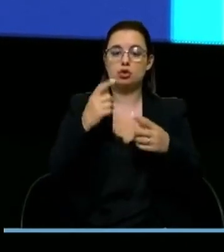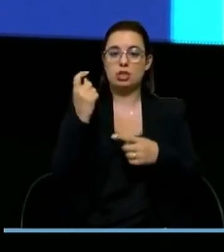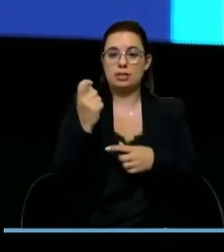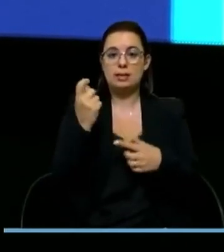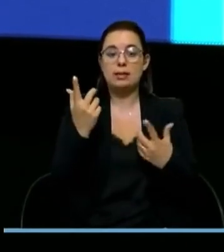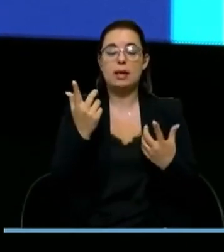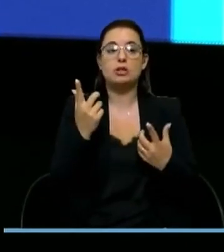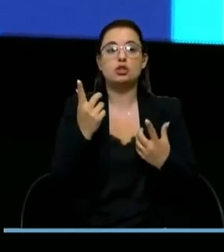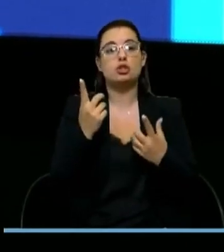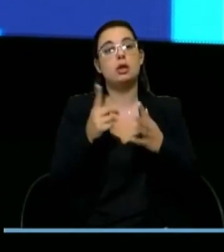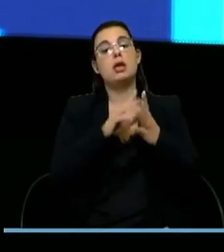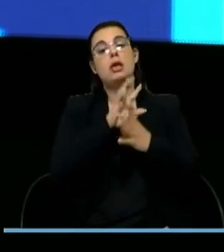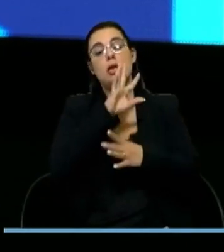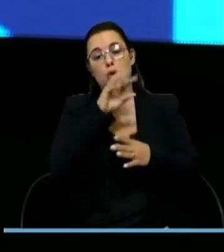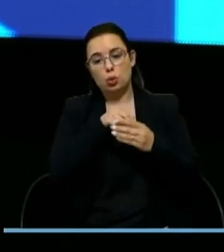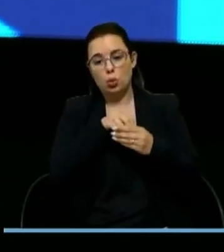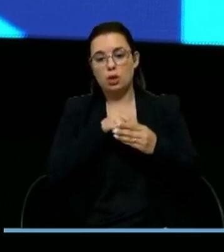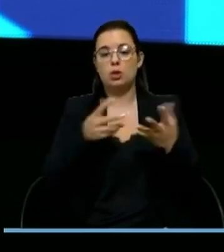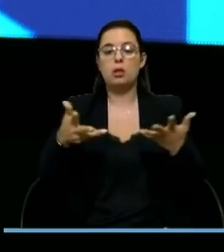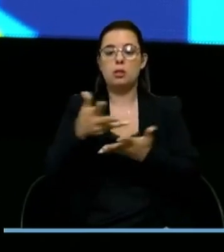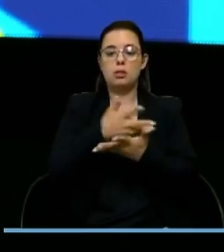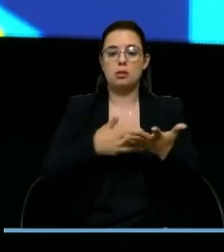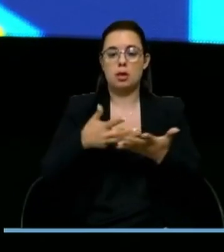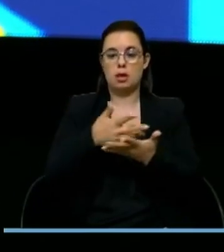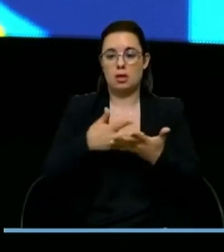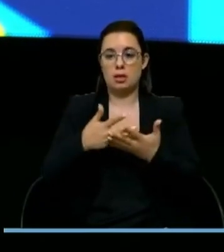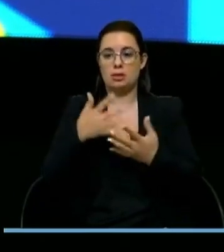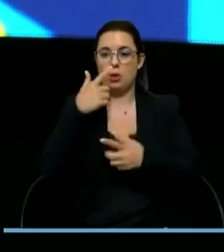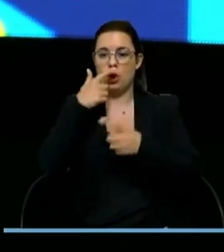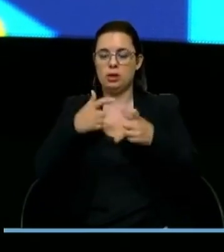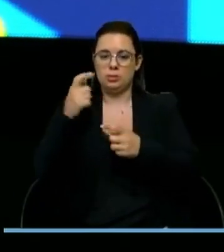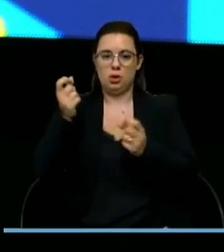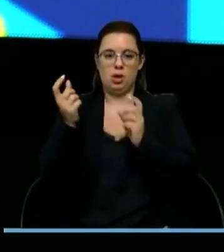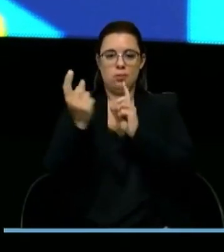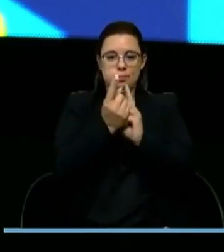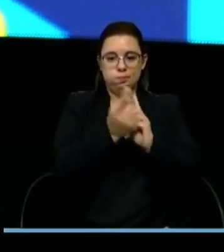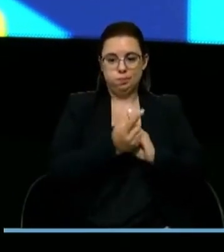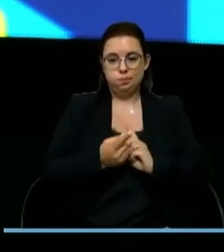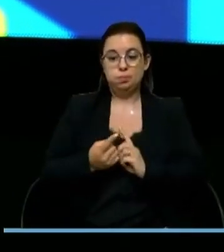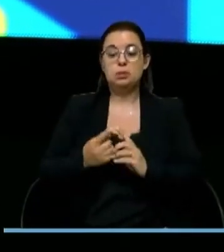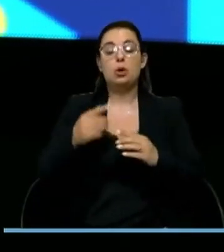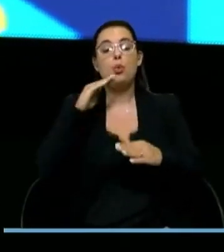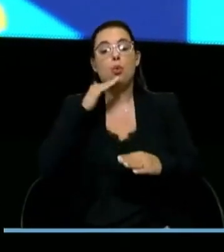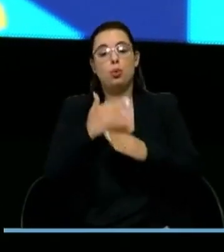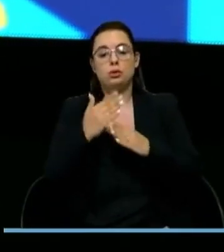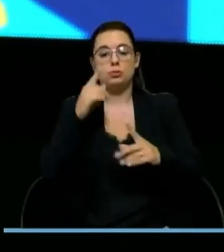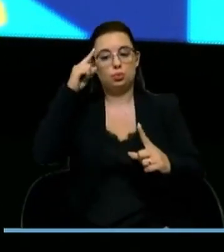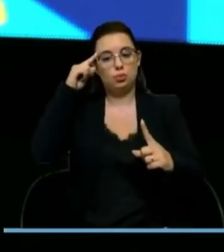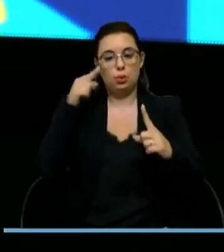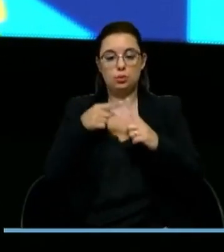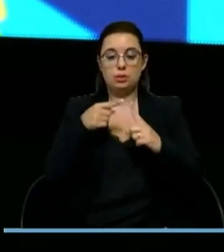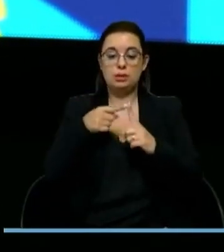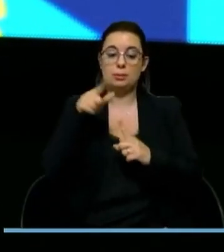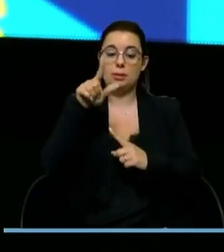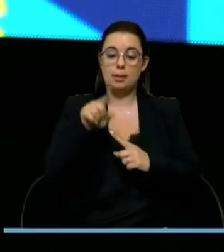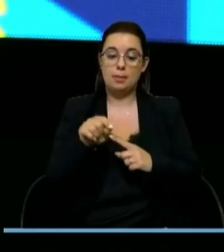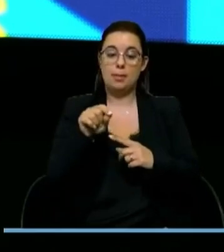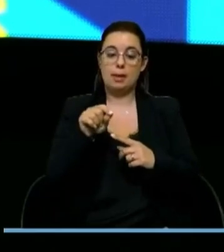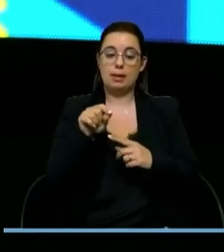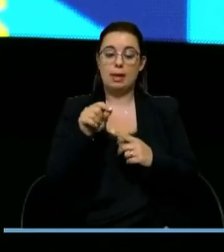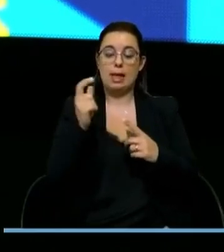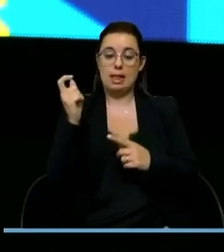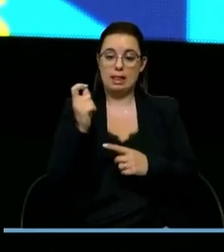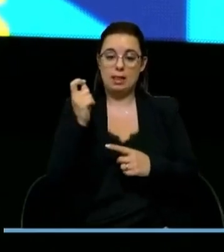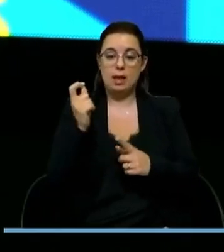entidades, inclusivamente na relação com os stakeholders. E, por último, não menos importante, O objetivo também destas entidades